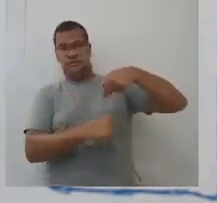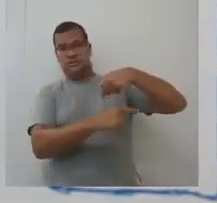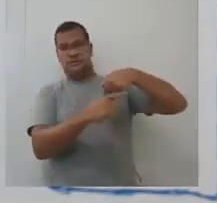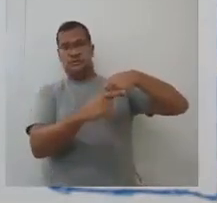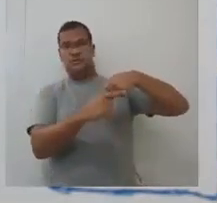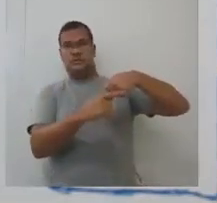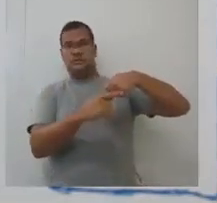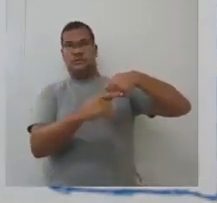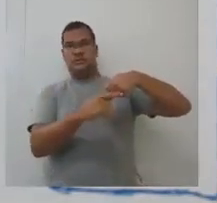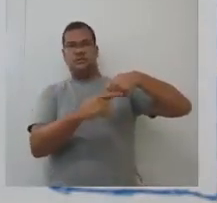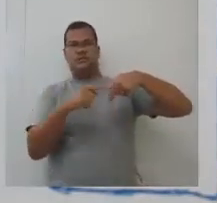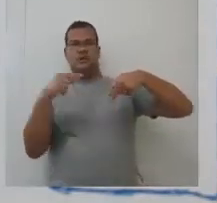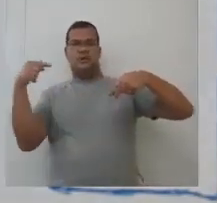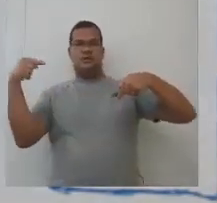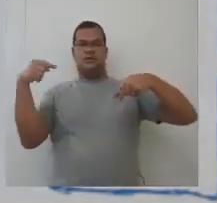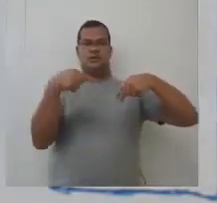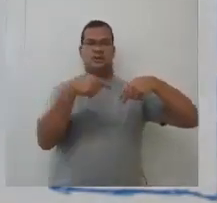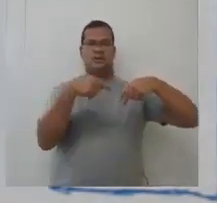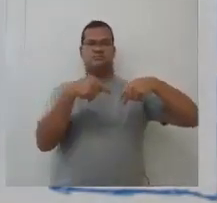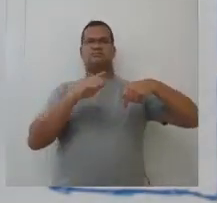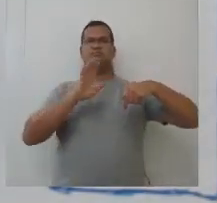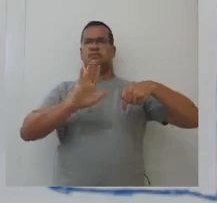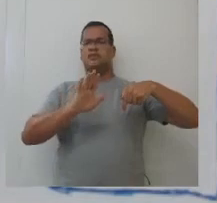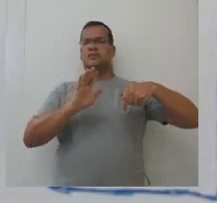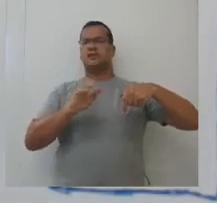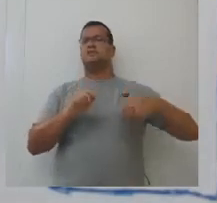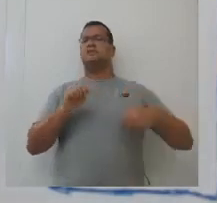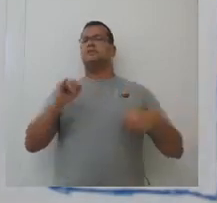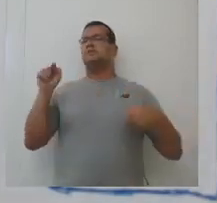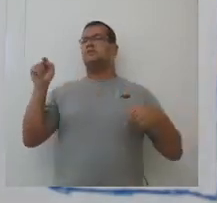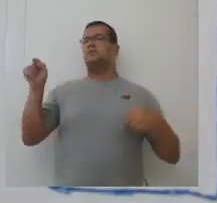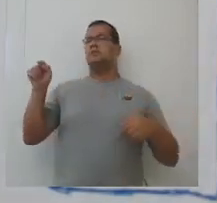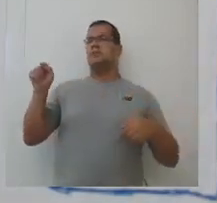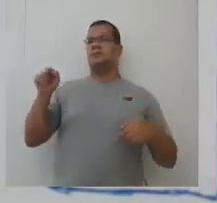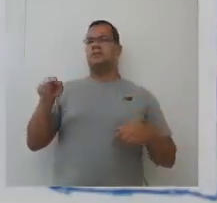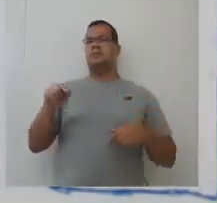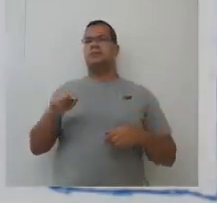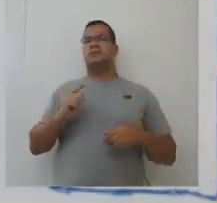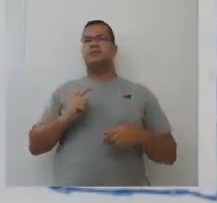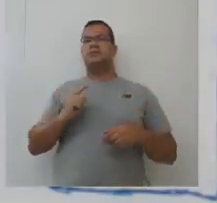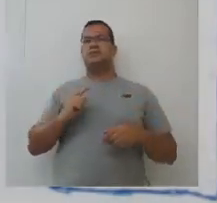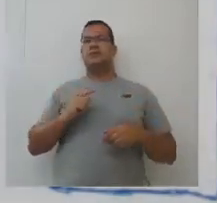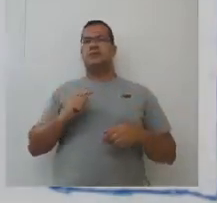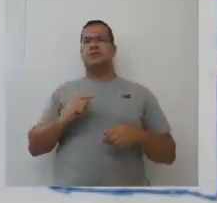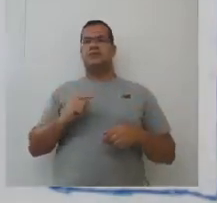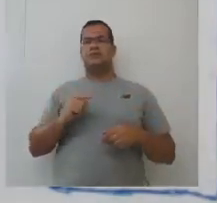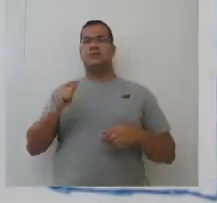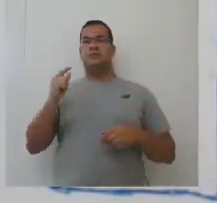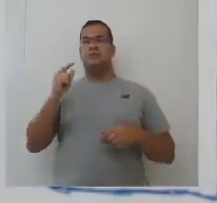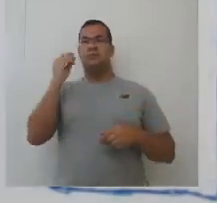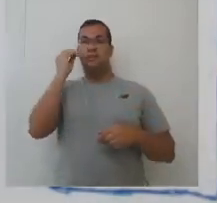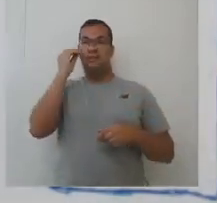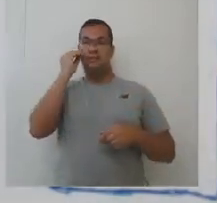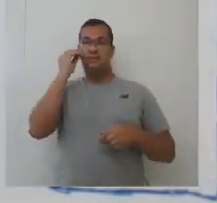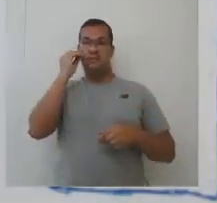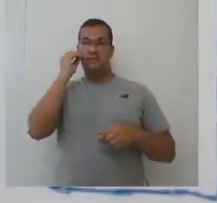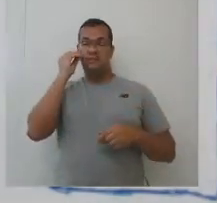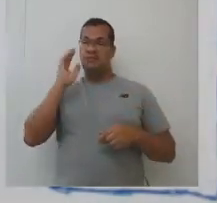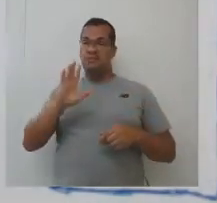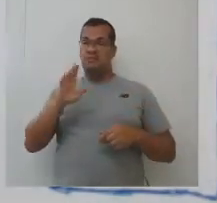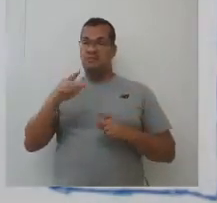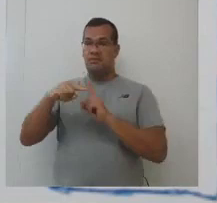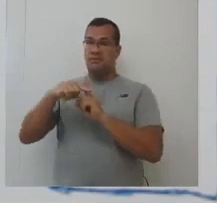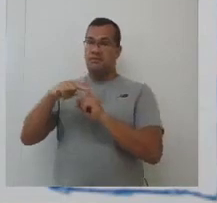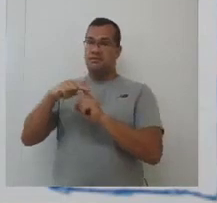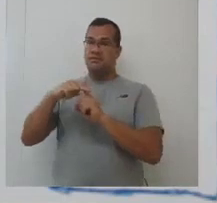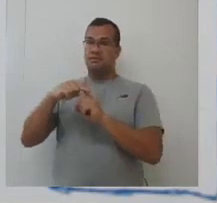ela. Agora, se nesse ponto P eu coloco uma carga de prova que é